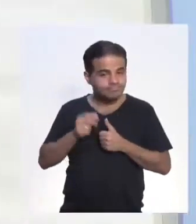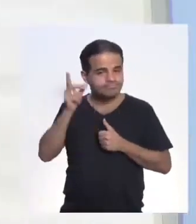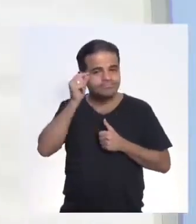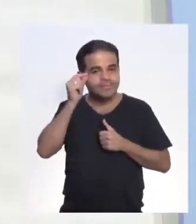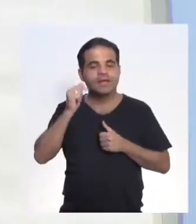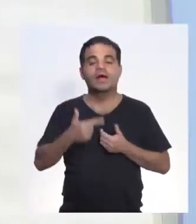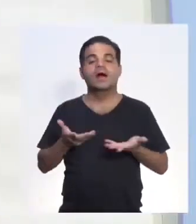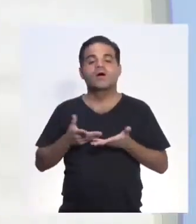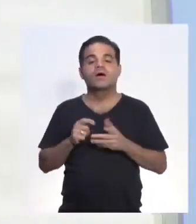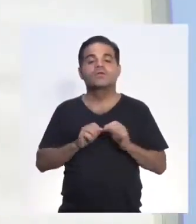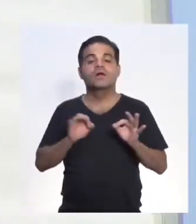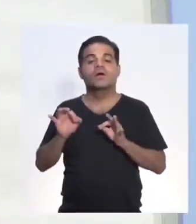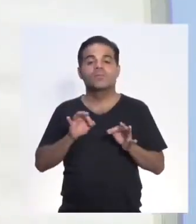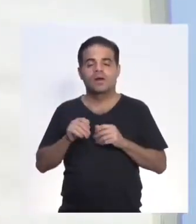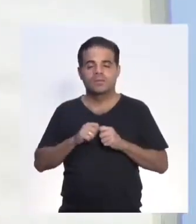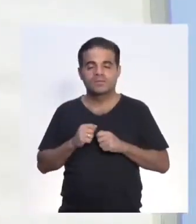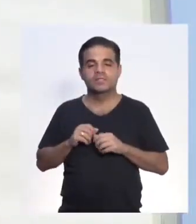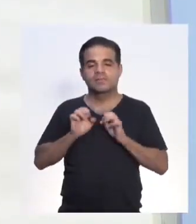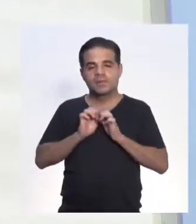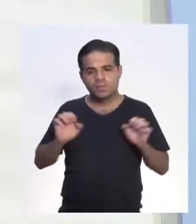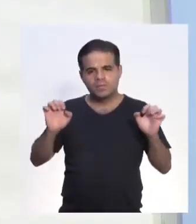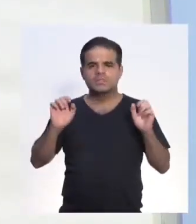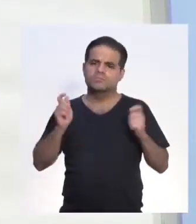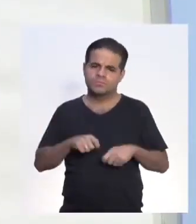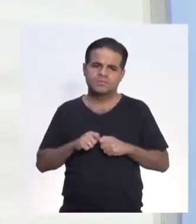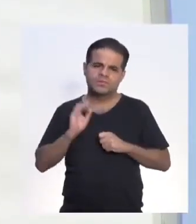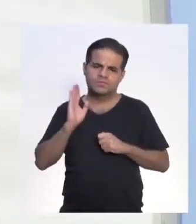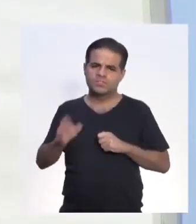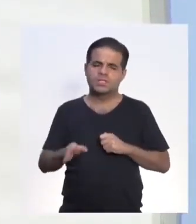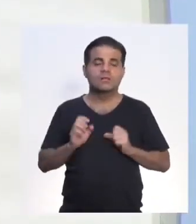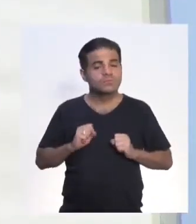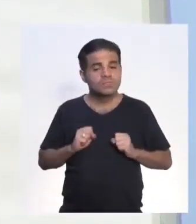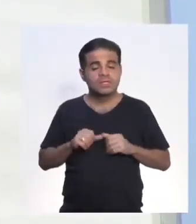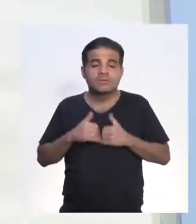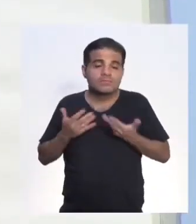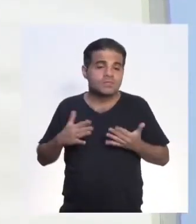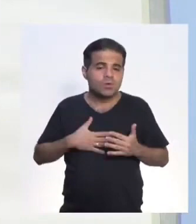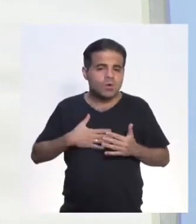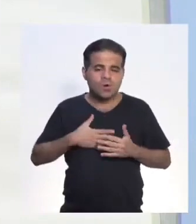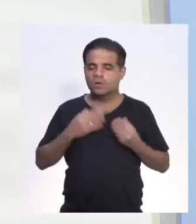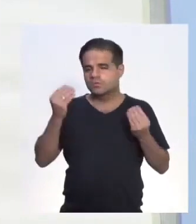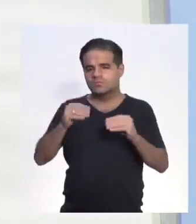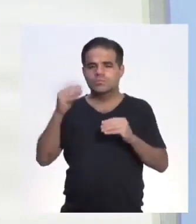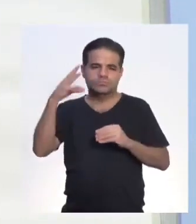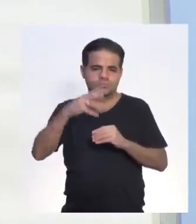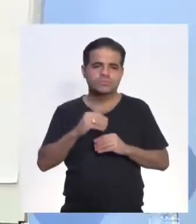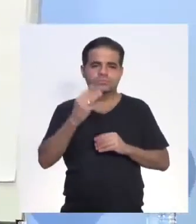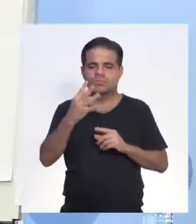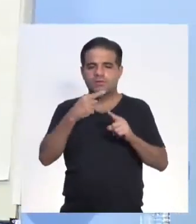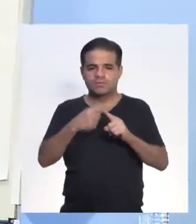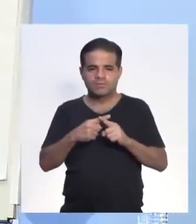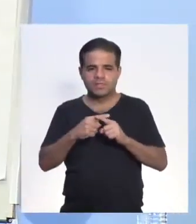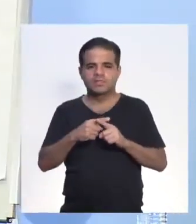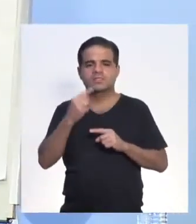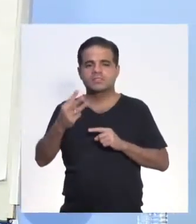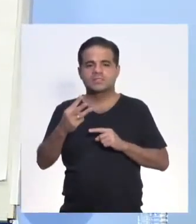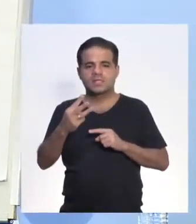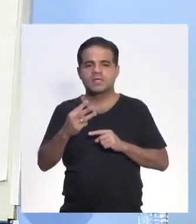que arrumar para poder fazer a minha equação. Já poderia ter feito direto? Poderia, mas eu gosto de pôr bonitinho. 4 vezes 3